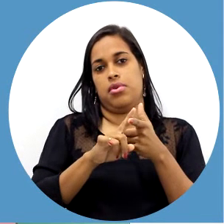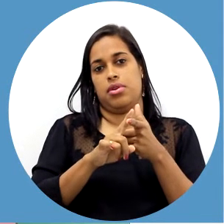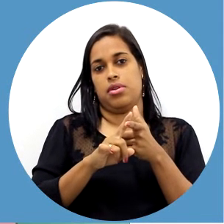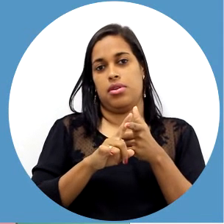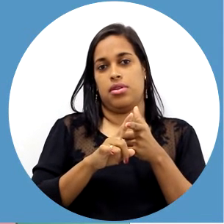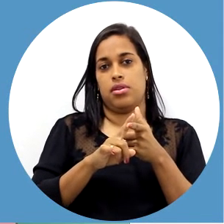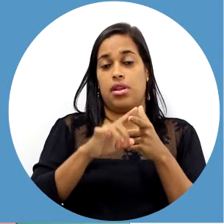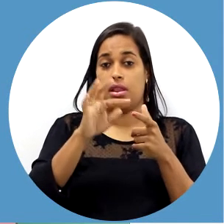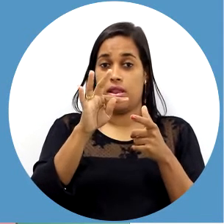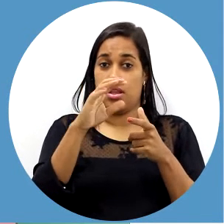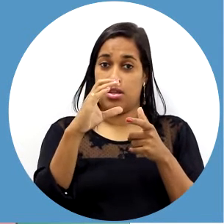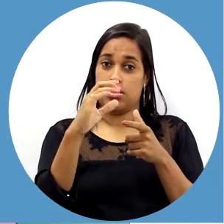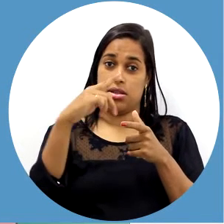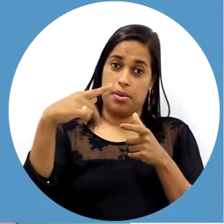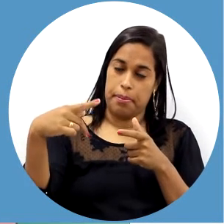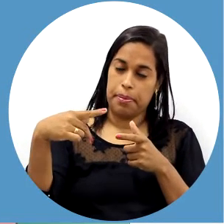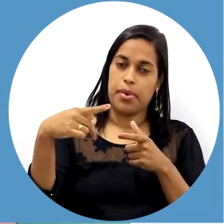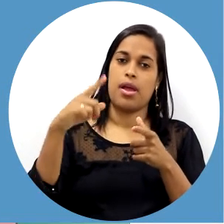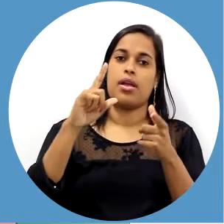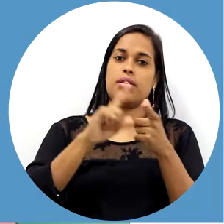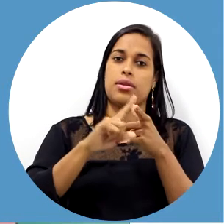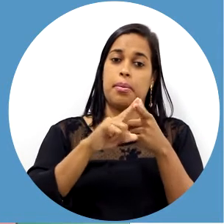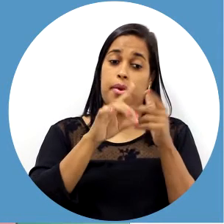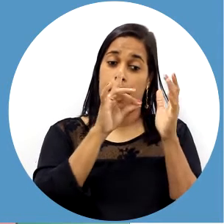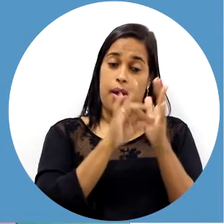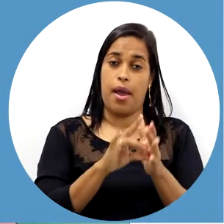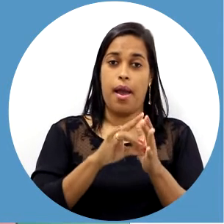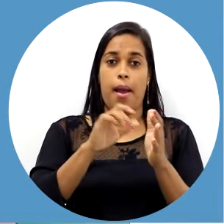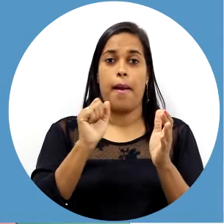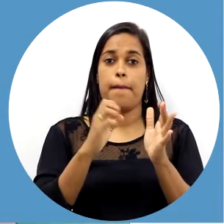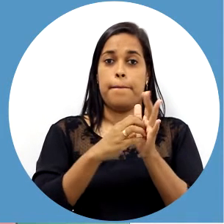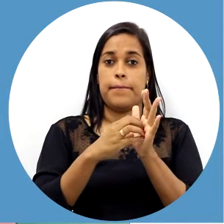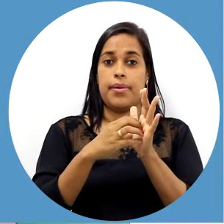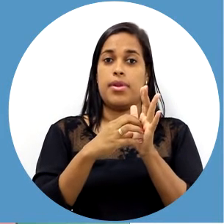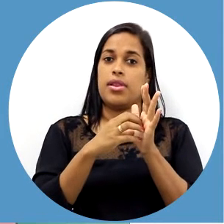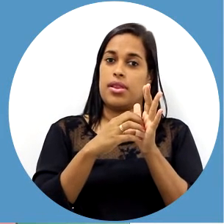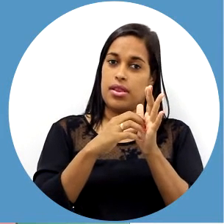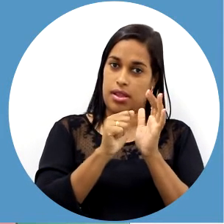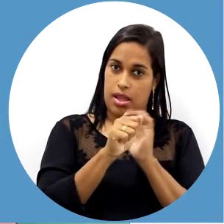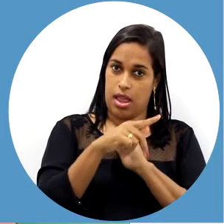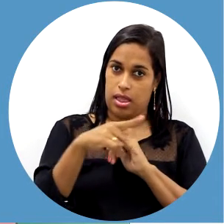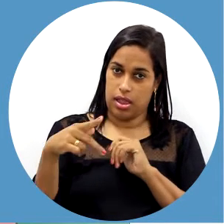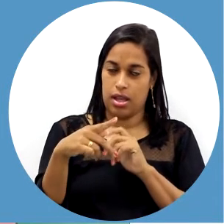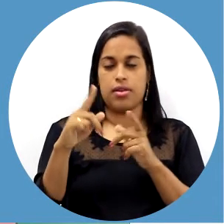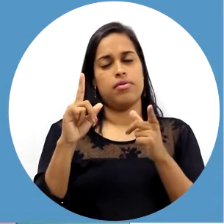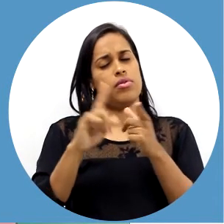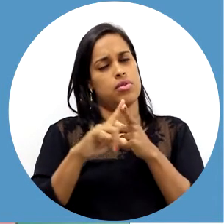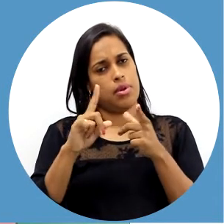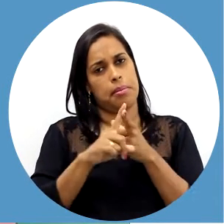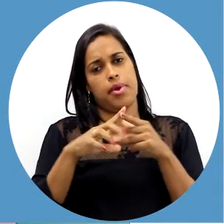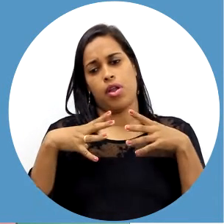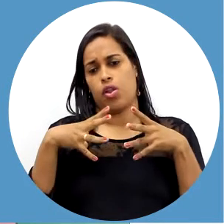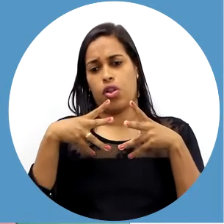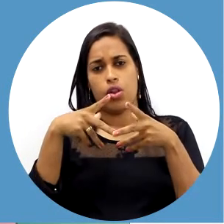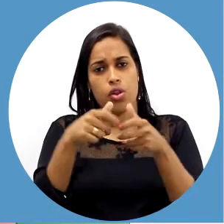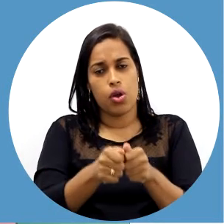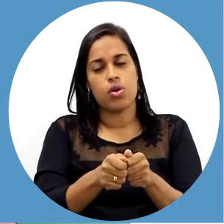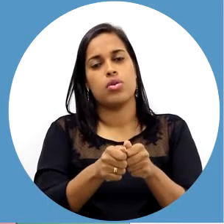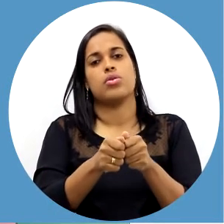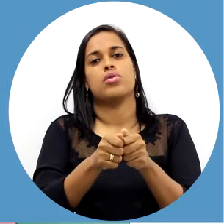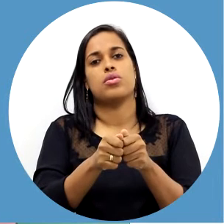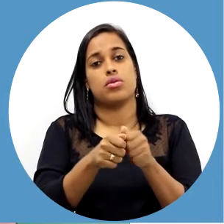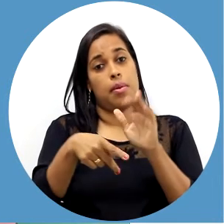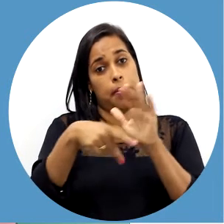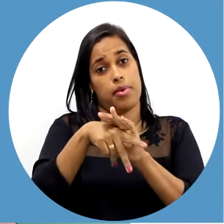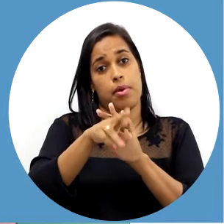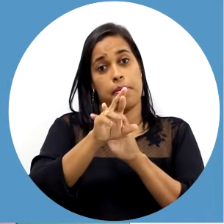o pacote TCP ou o pacote de uma aplicação precise passar, não é obrigado a passar por todas, trafega pela